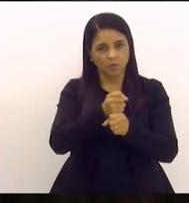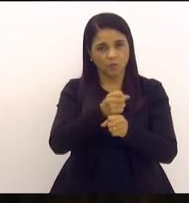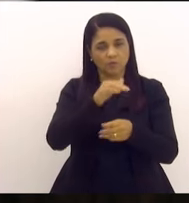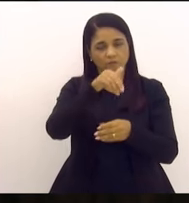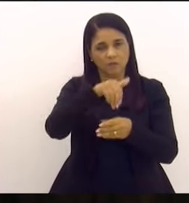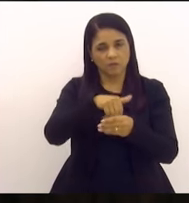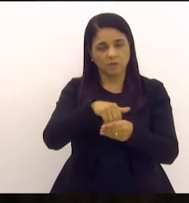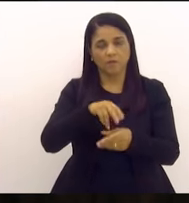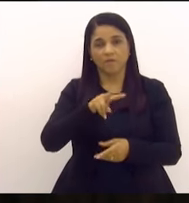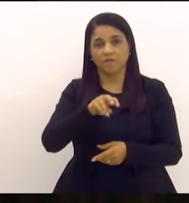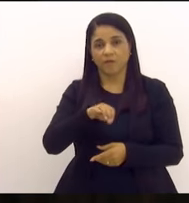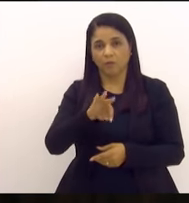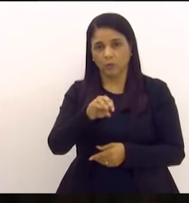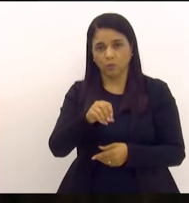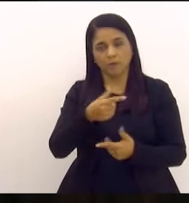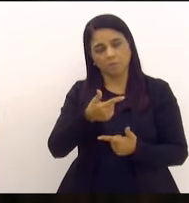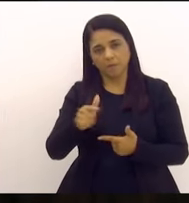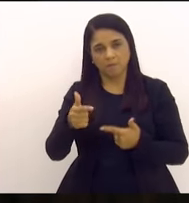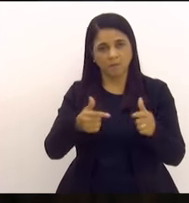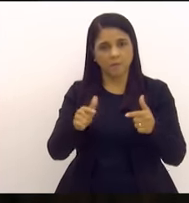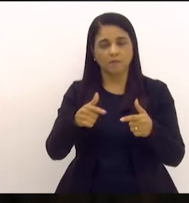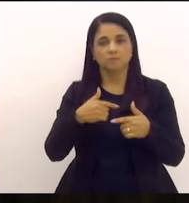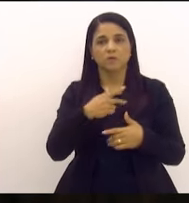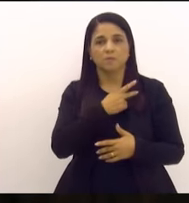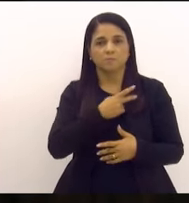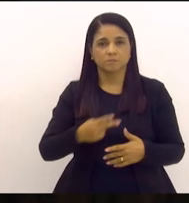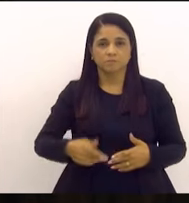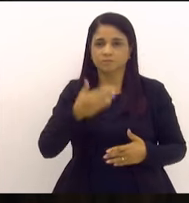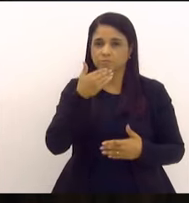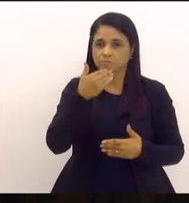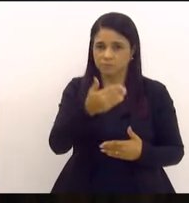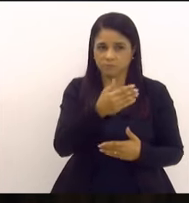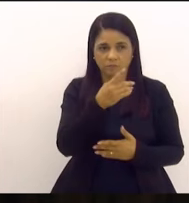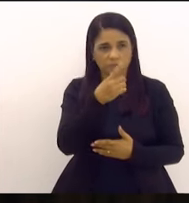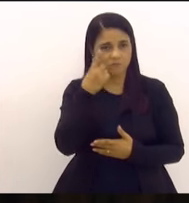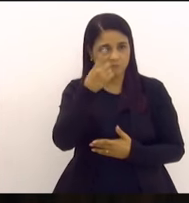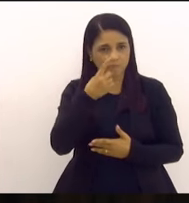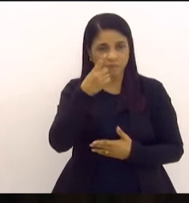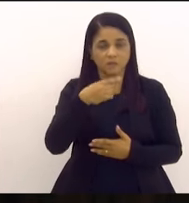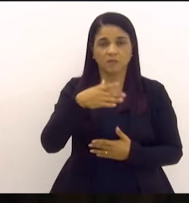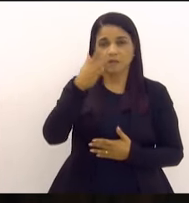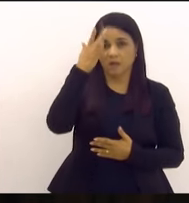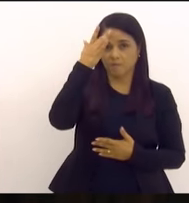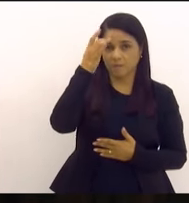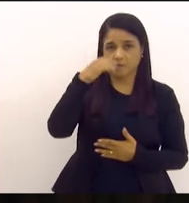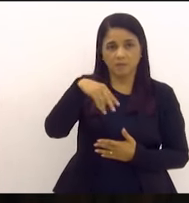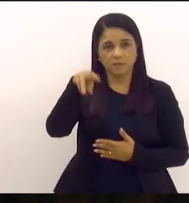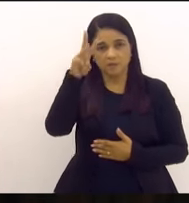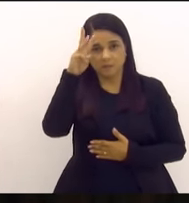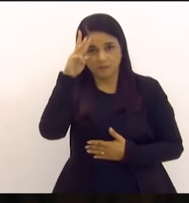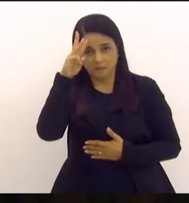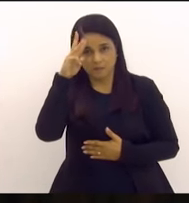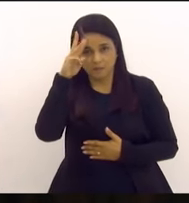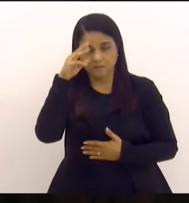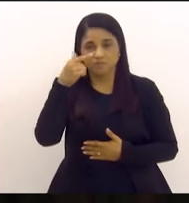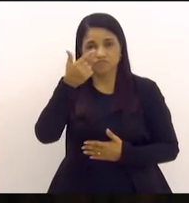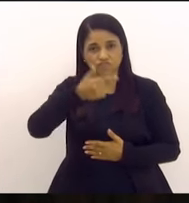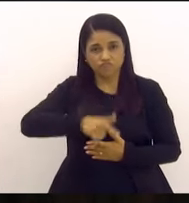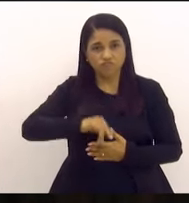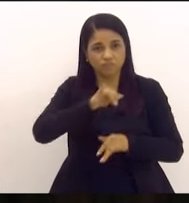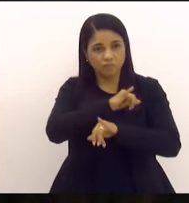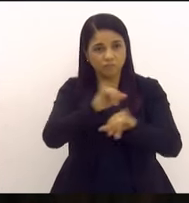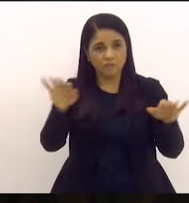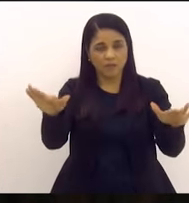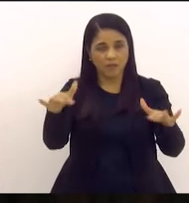outras coisas mais. Então, a presidência clama vossas excelências amanhã e na terça, e repetindo a atenção de cada um